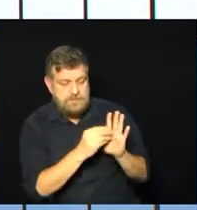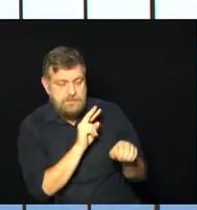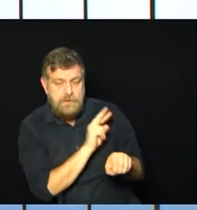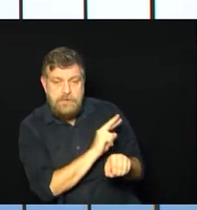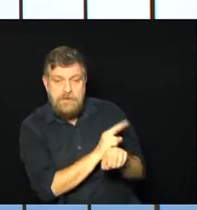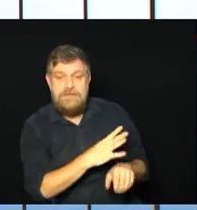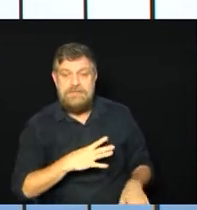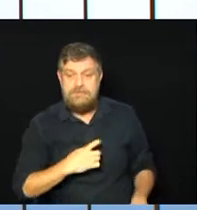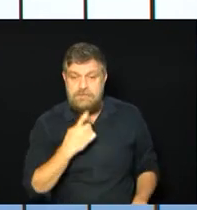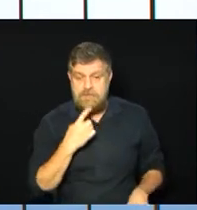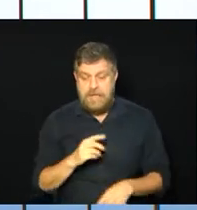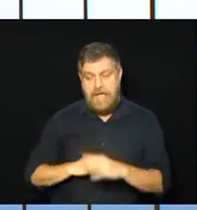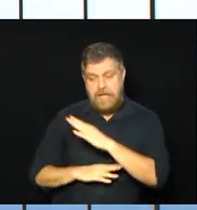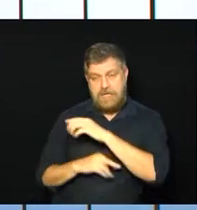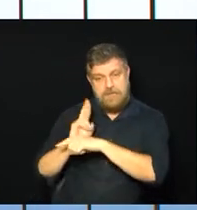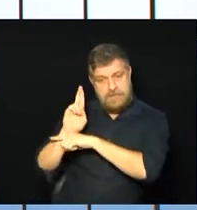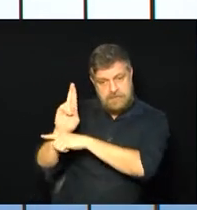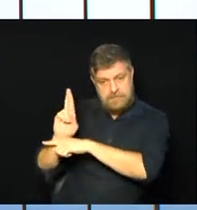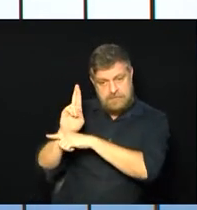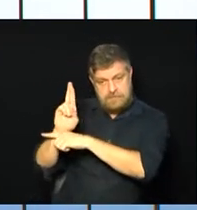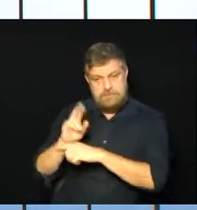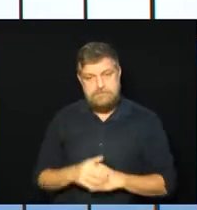Campinas, representou a Câmara no anúncio.